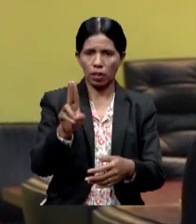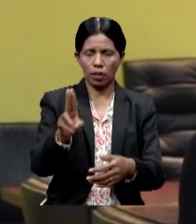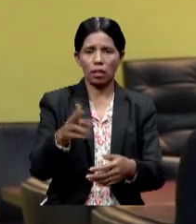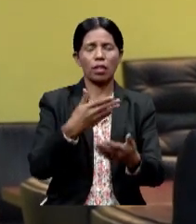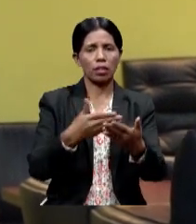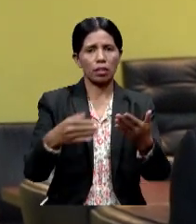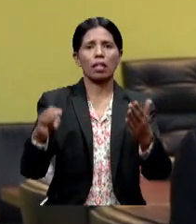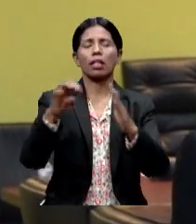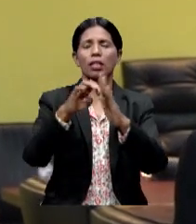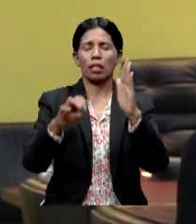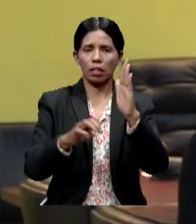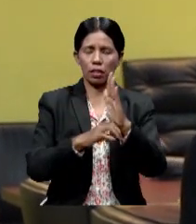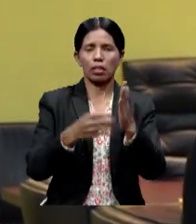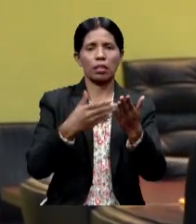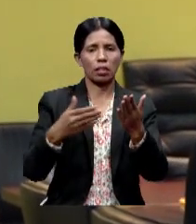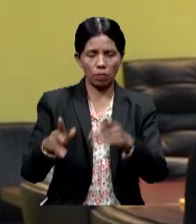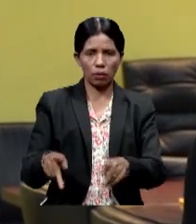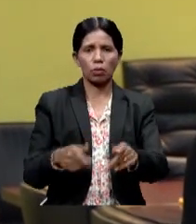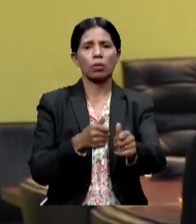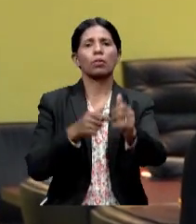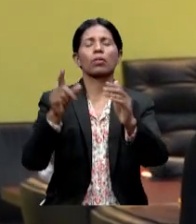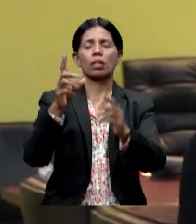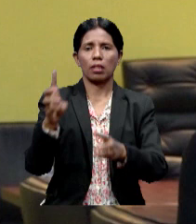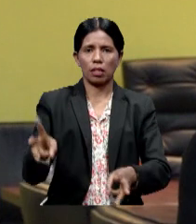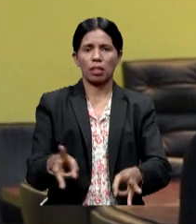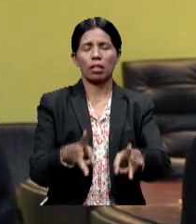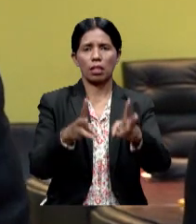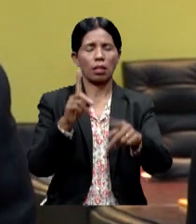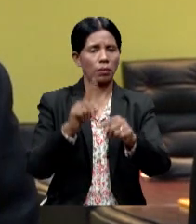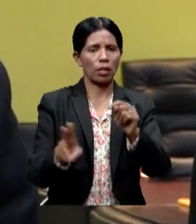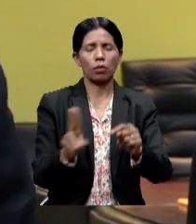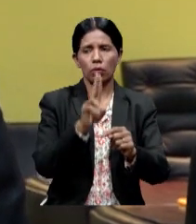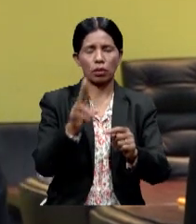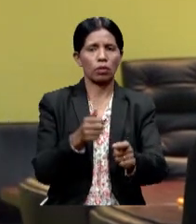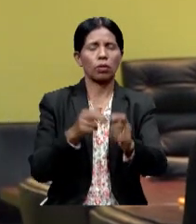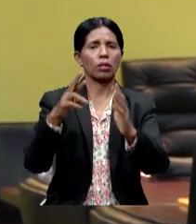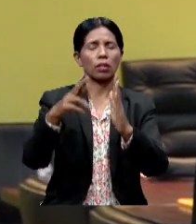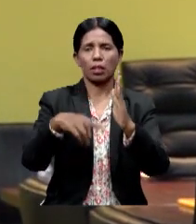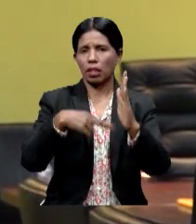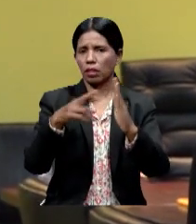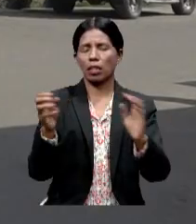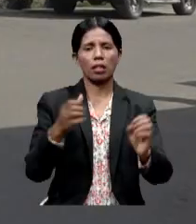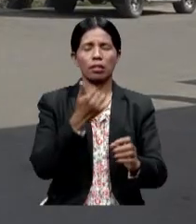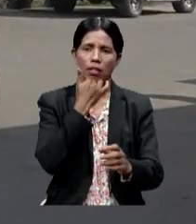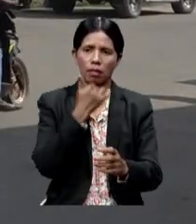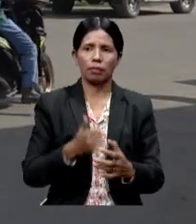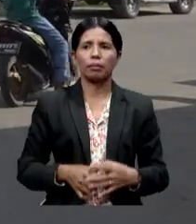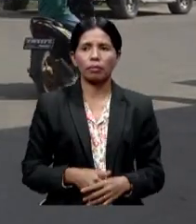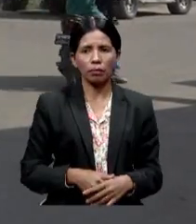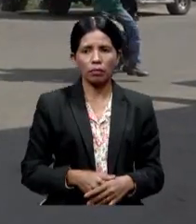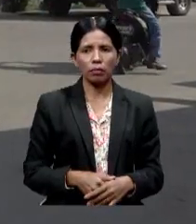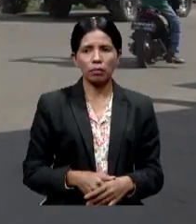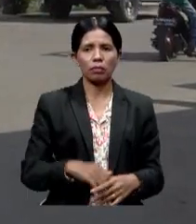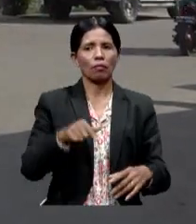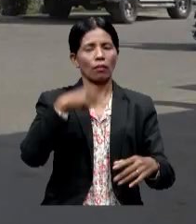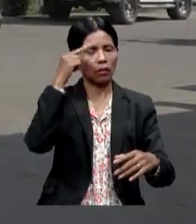estado nianga san public de tuir ne dala tela bele usa san la tuir dala ne la dia ne la os Governo